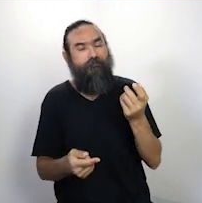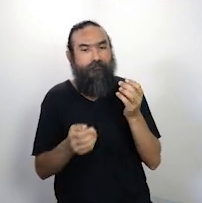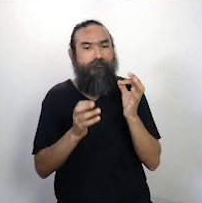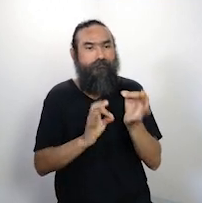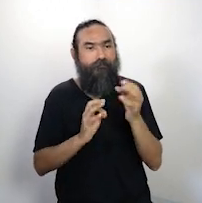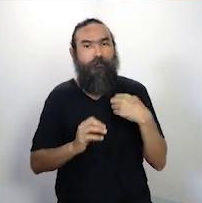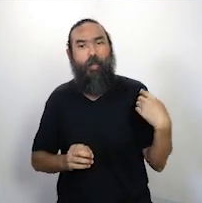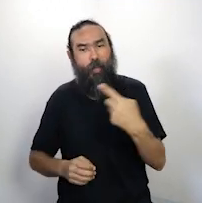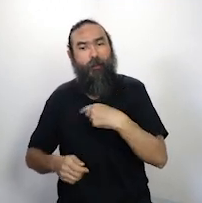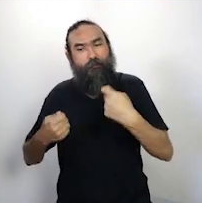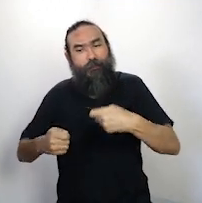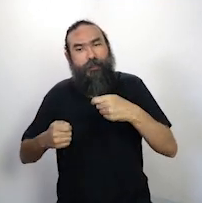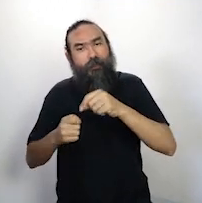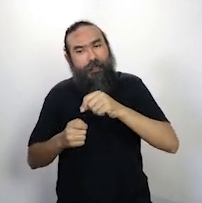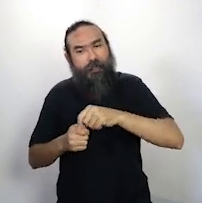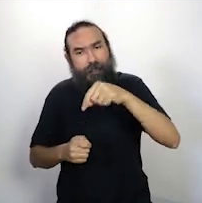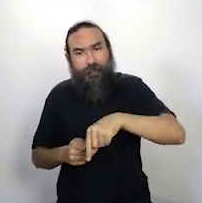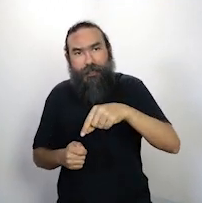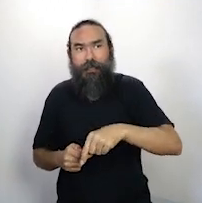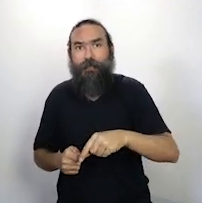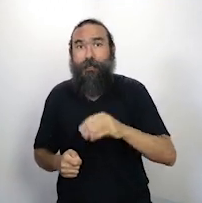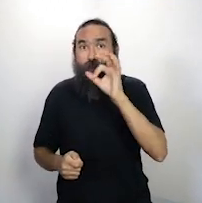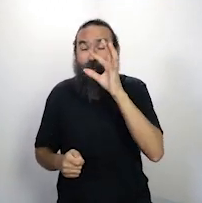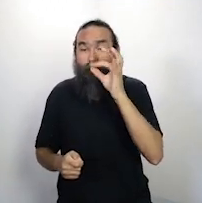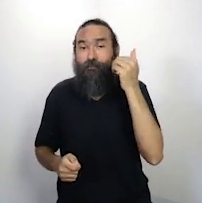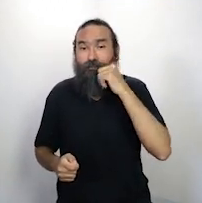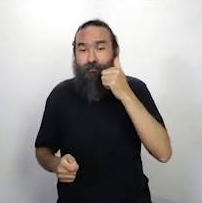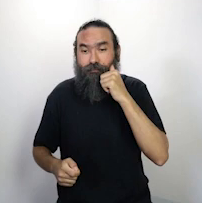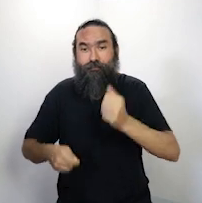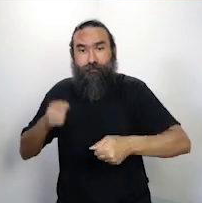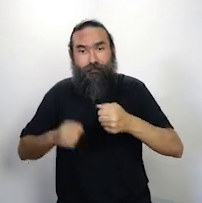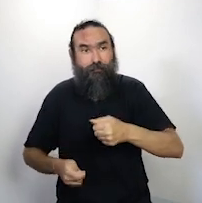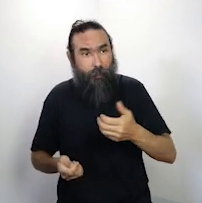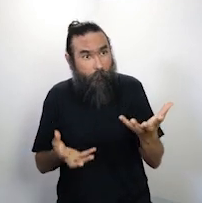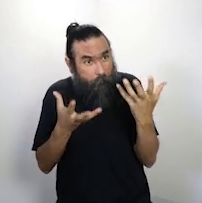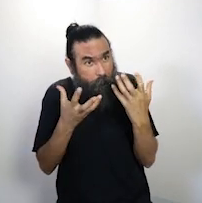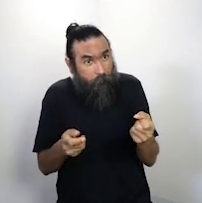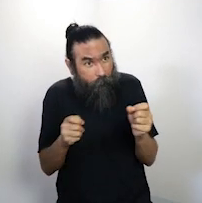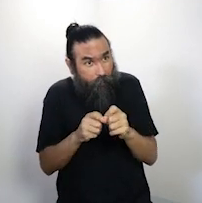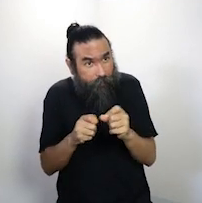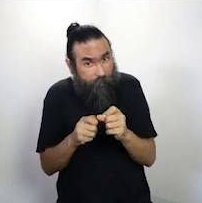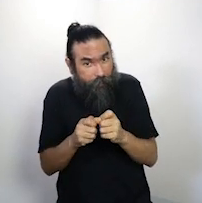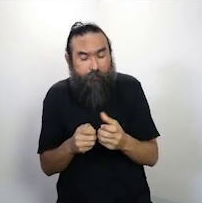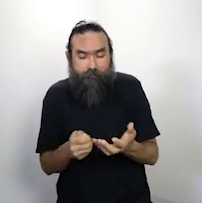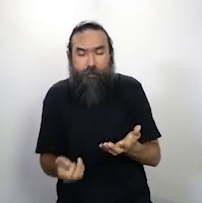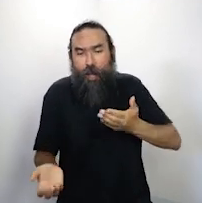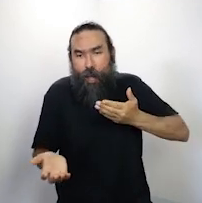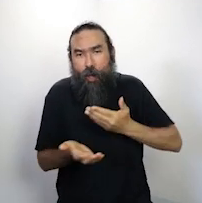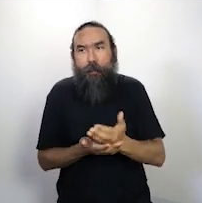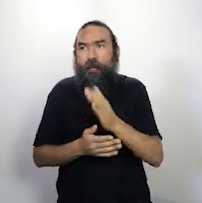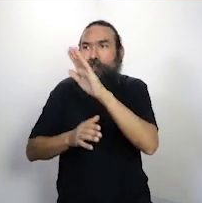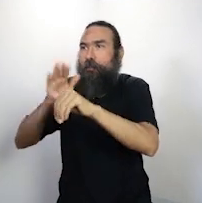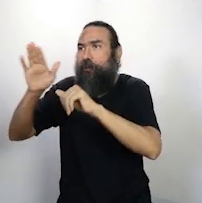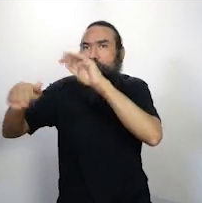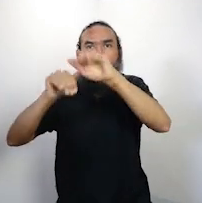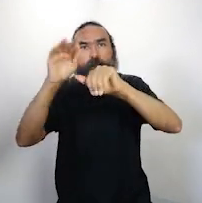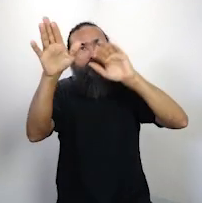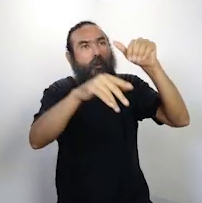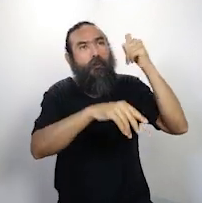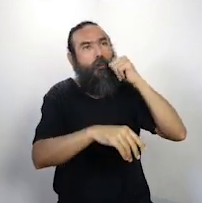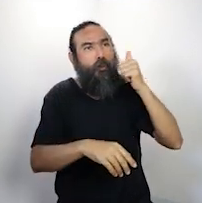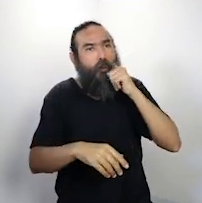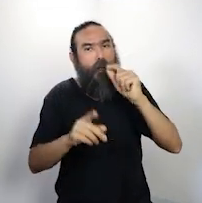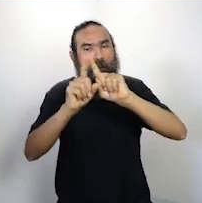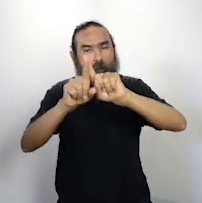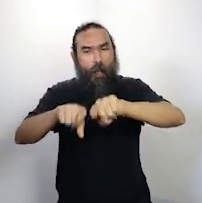também, eu falei para ela, bora fazer o Baque Mulher aqui. Ela falou, bora. E aí a gente já começou a chamar a mulherada, fizemos uma reunião na